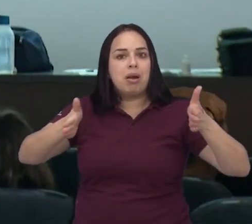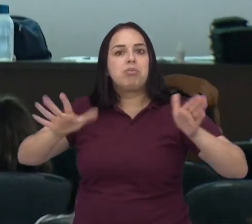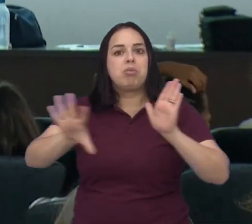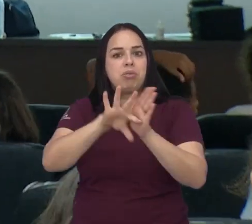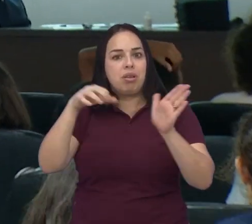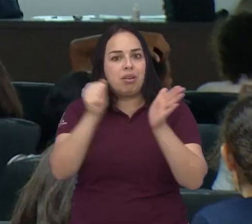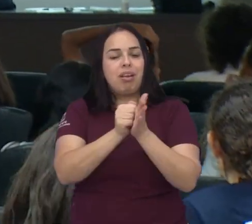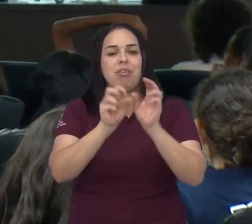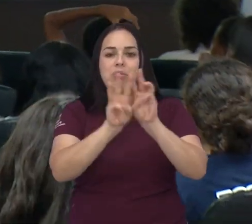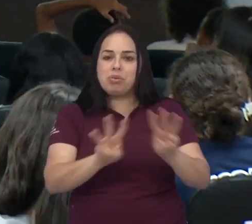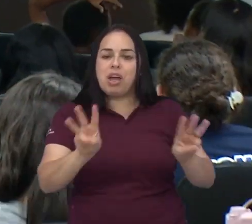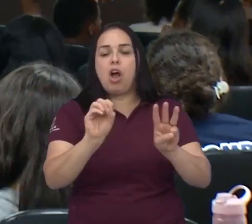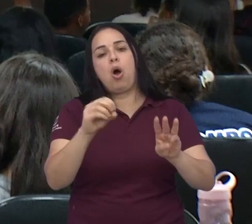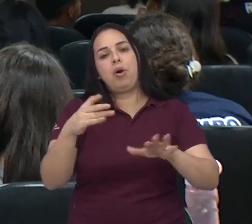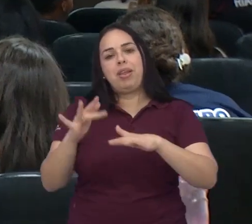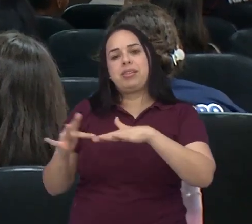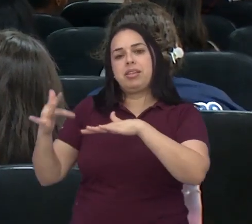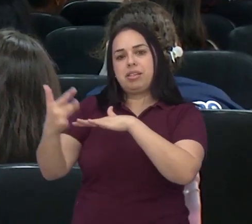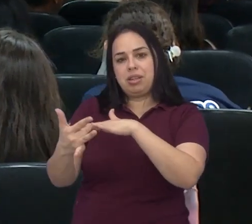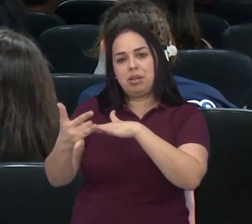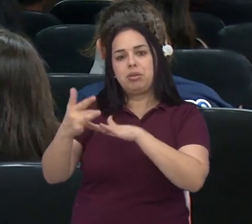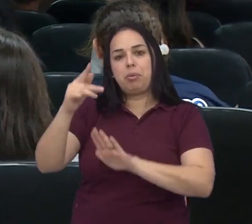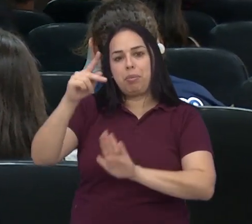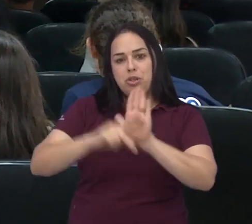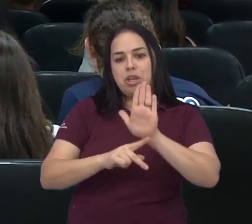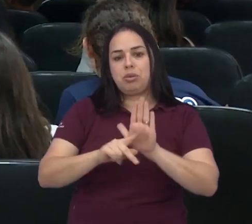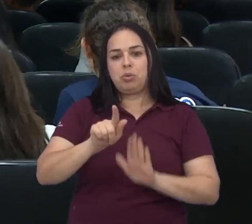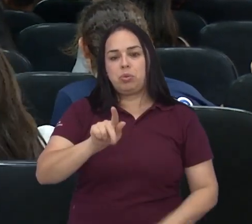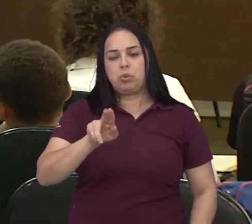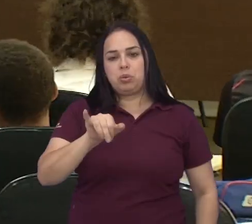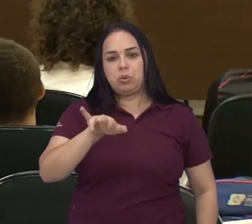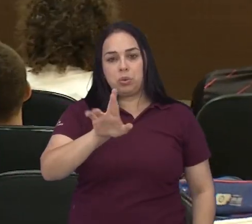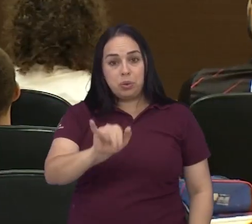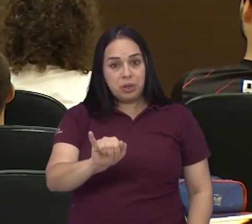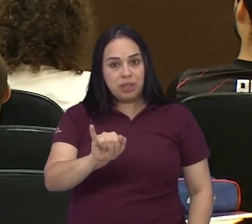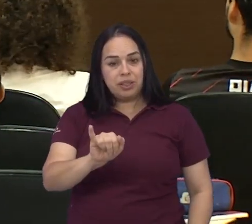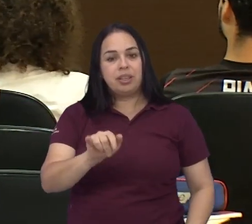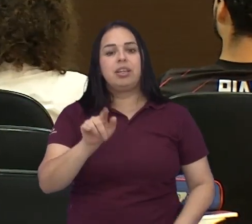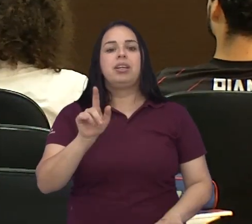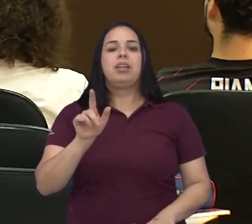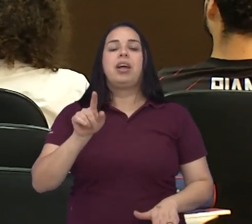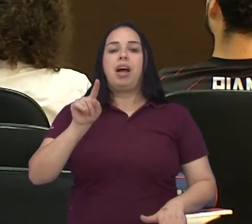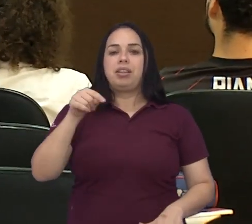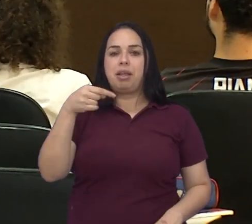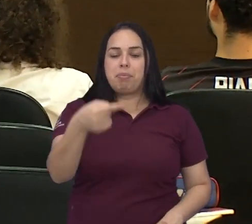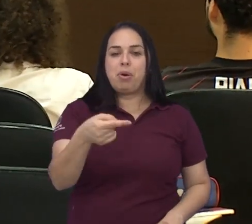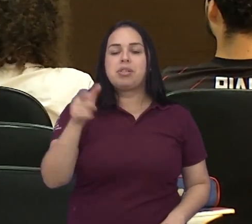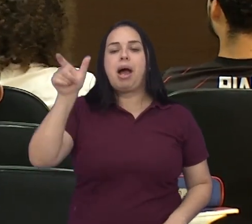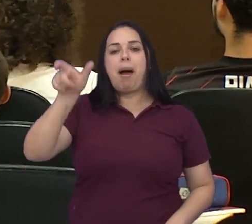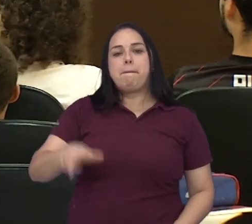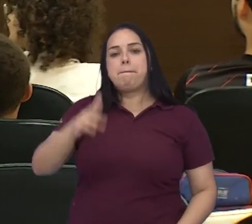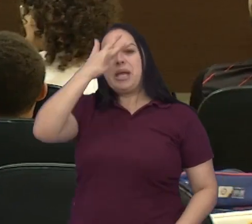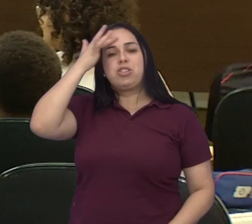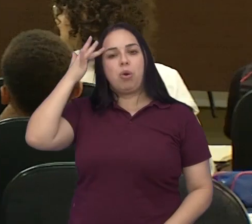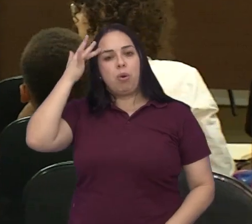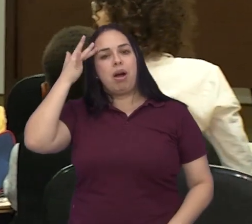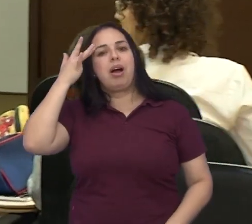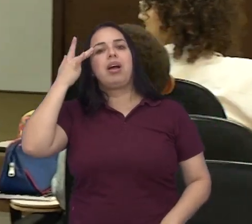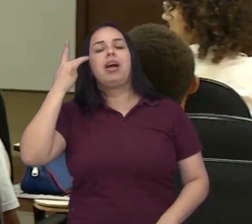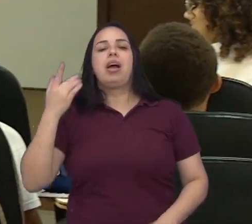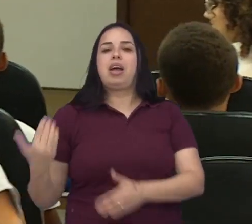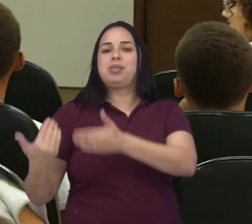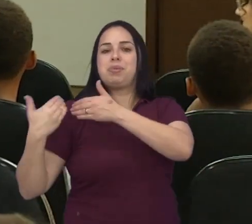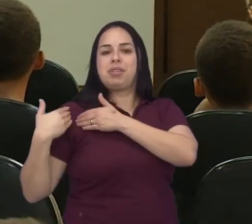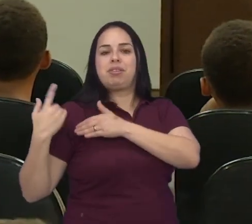de inscrições pelo site ou pelas redes sociais do Projeto Guri. Depois, basta o responsável pelo aluno ir até o polo